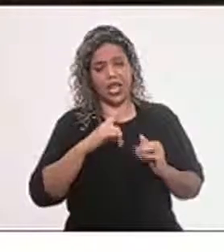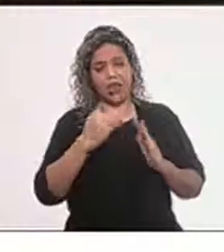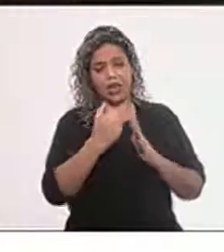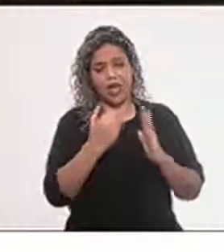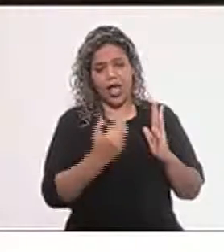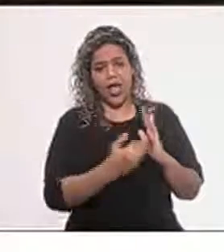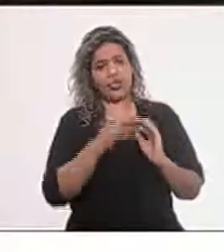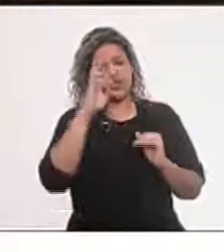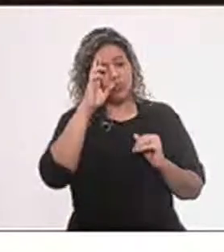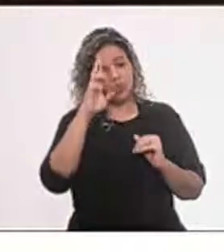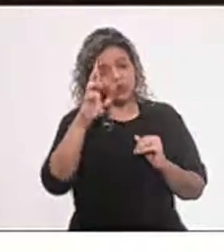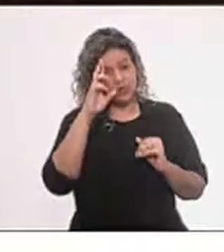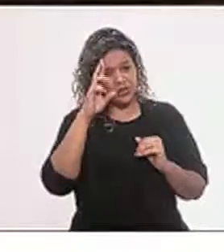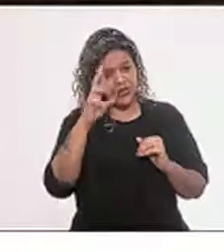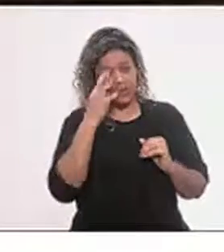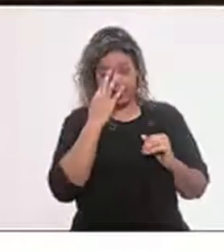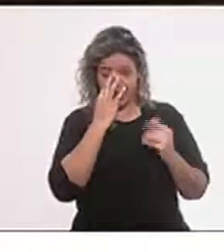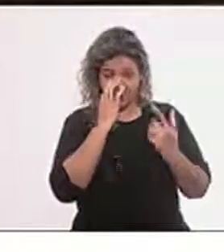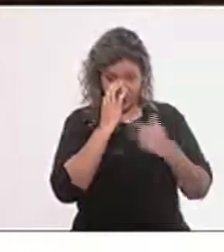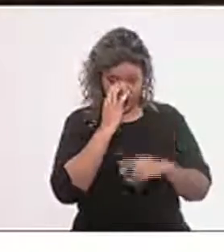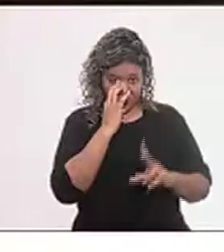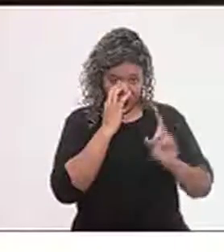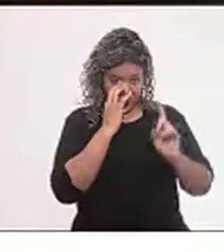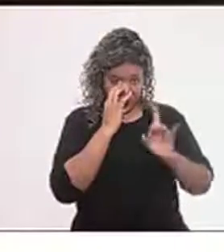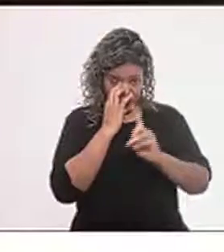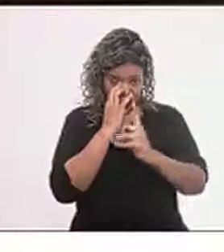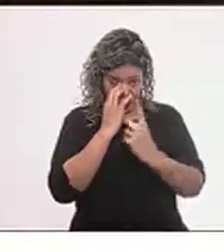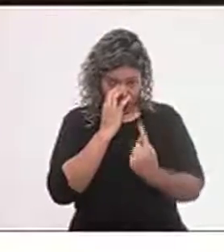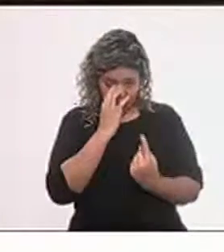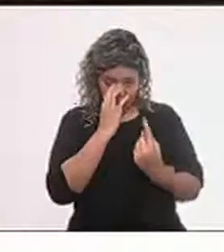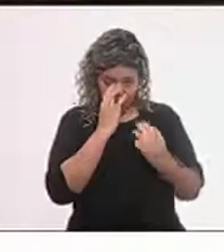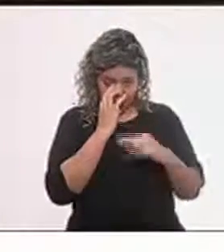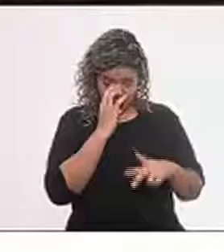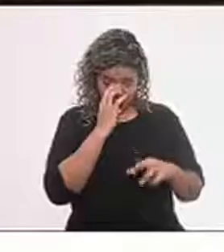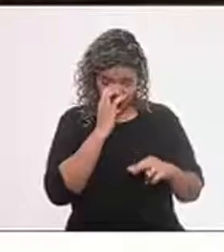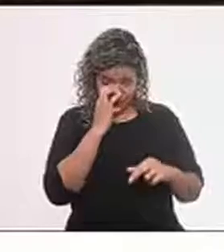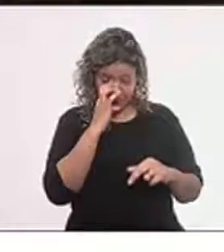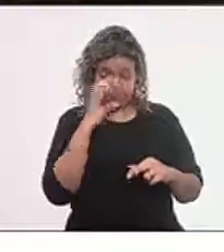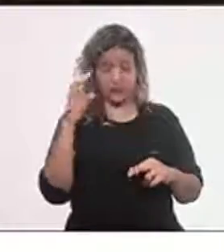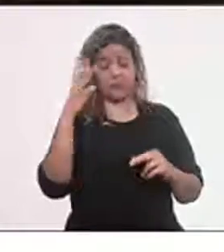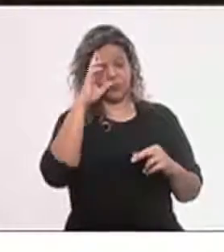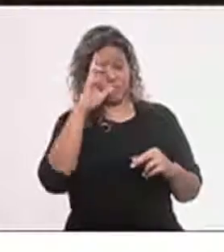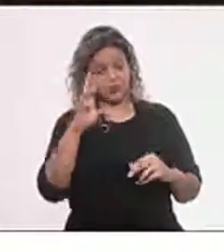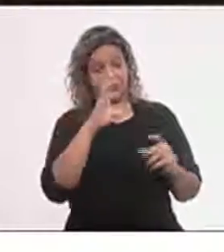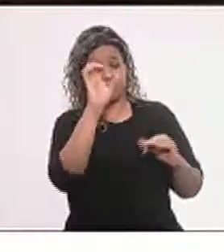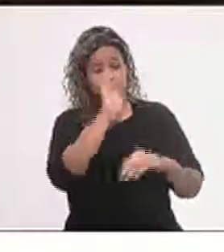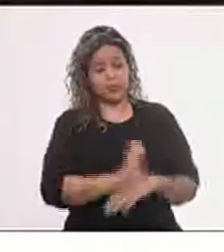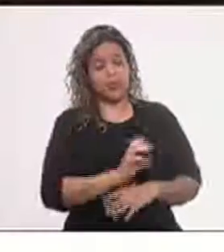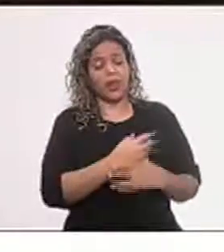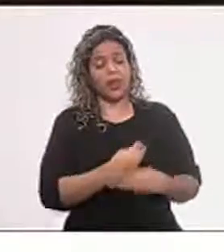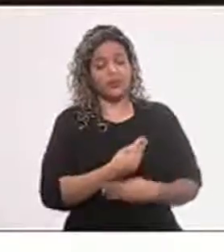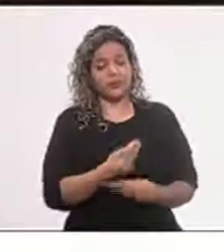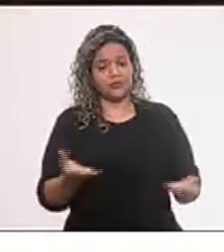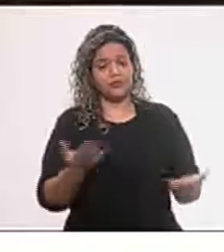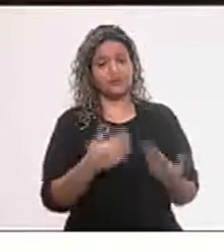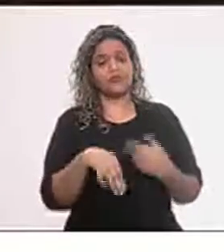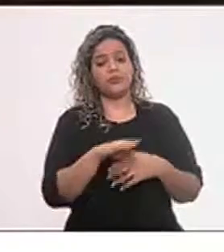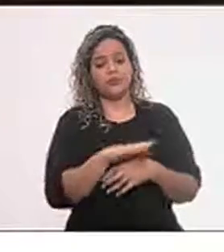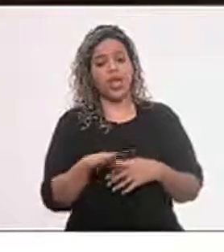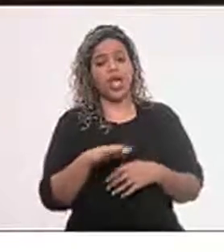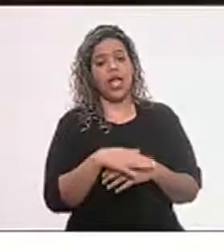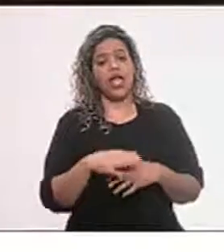de responsabilidade individual e não responsabilidade do Estado, que deve assegurar a todos e a